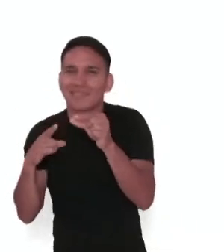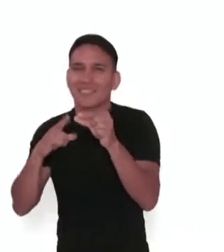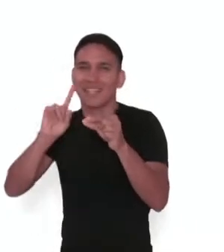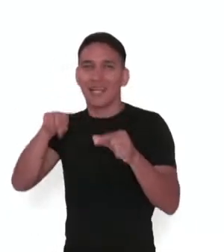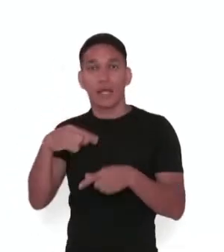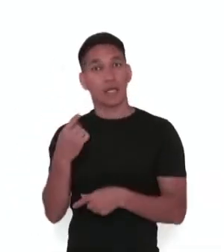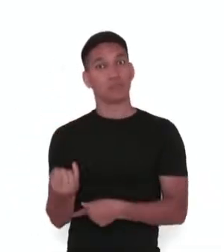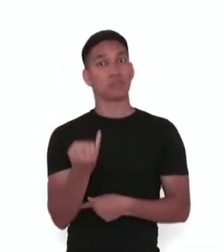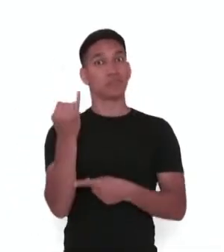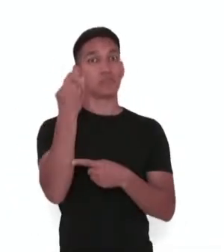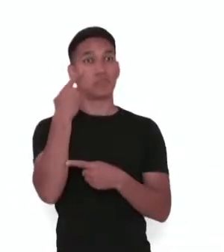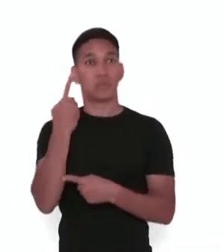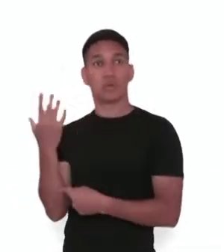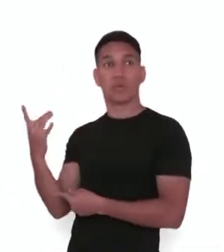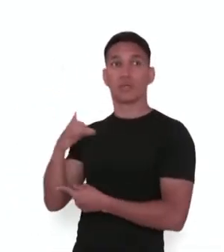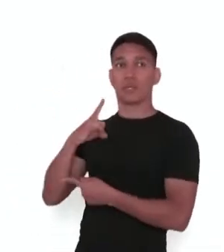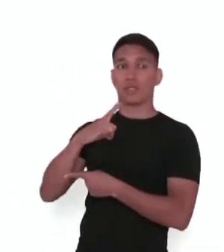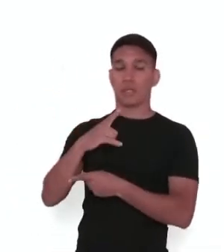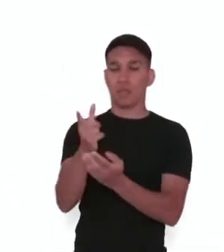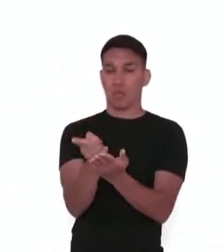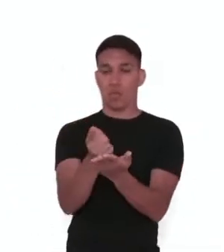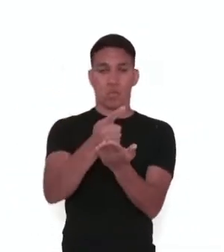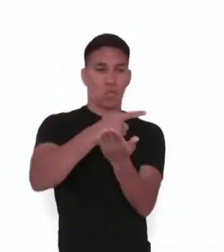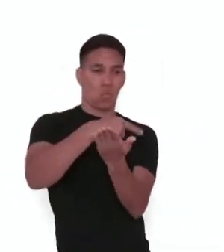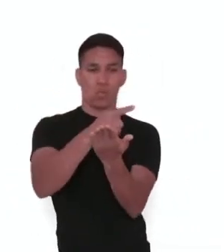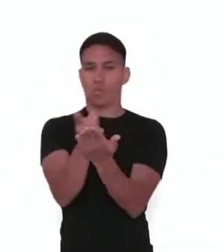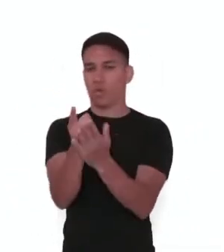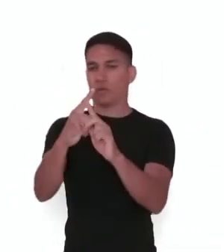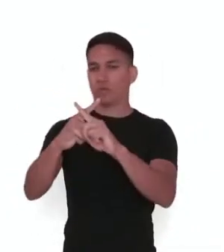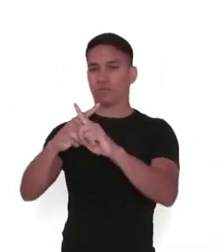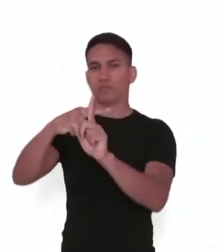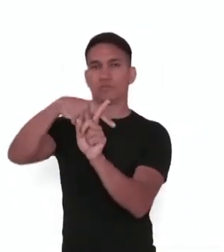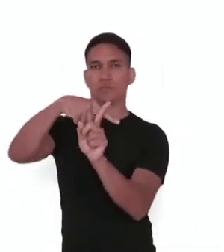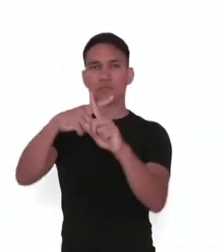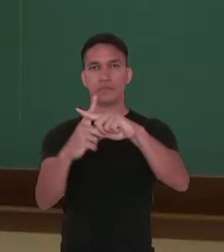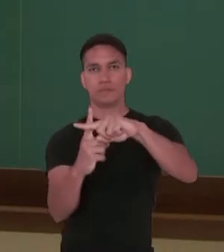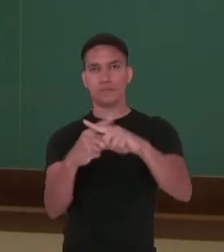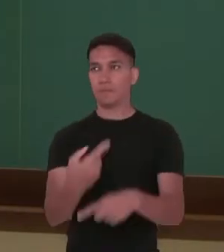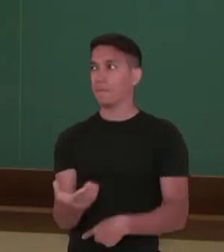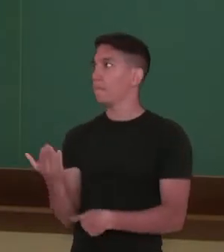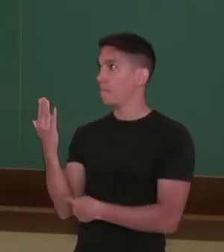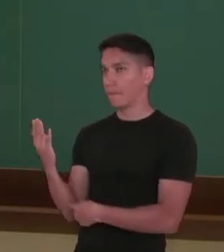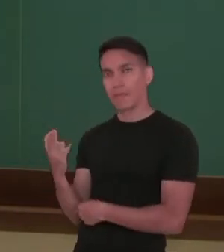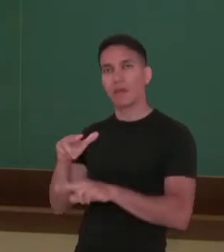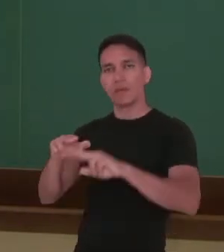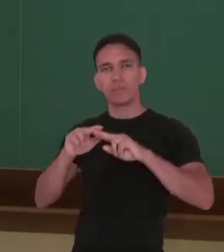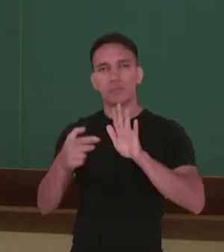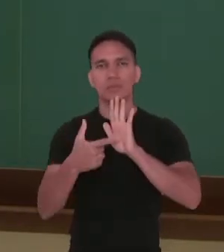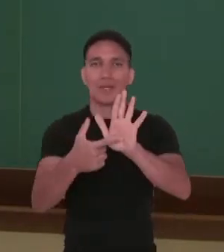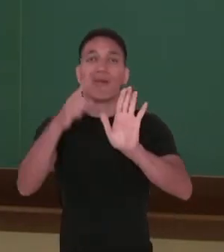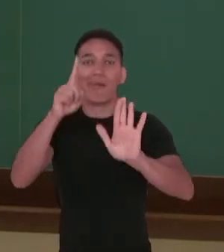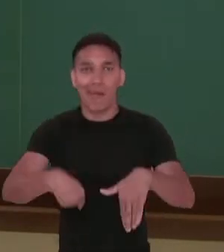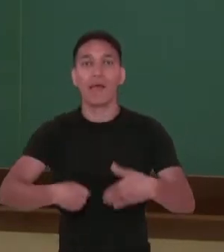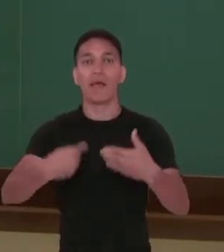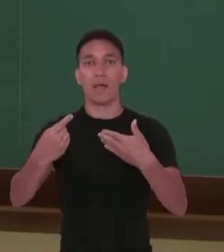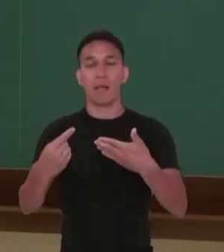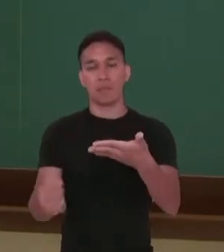importante que nem tem nele, ó, a rosa dos ventos, tá vendo? Então, é um